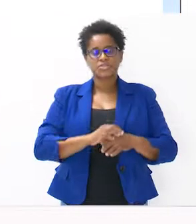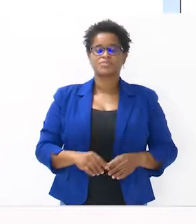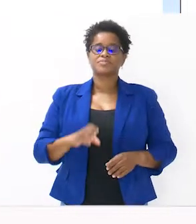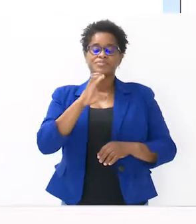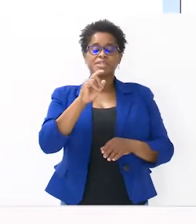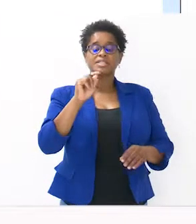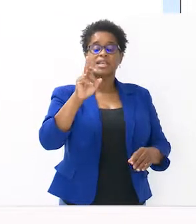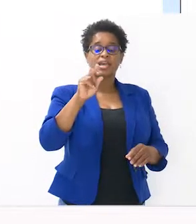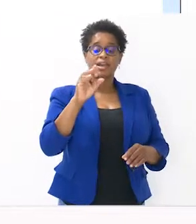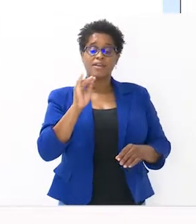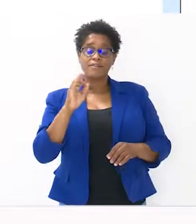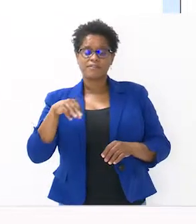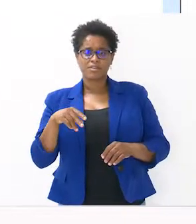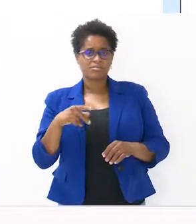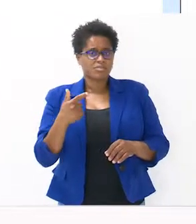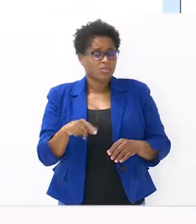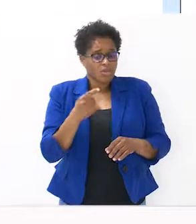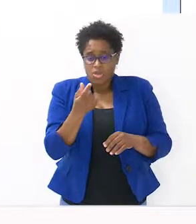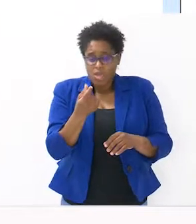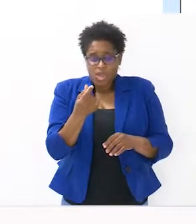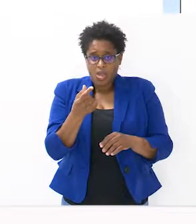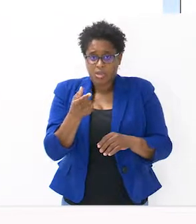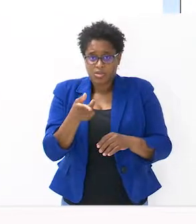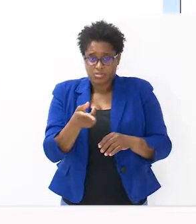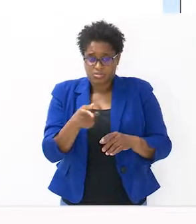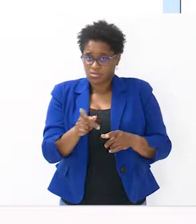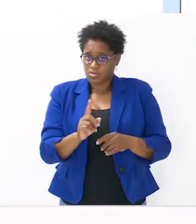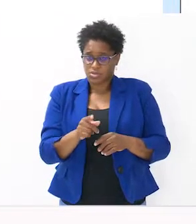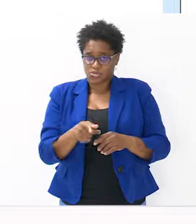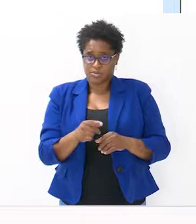Serafim, não temos dinheiro para pagar a estalagem.